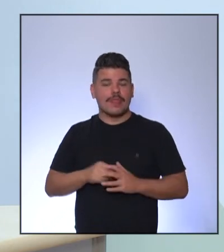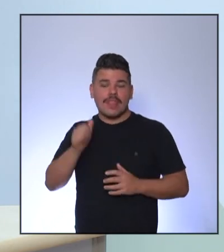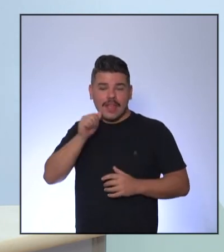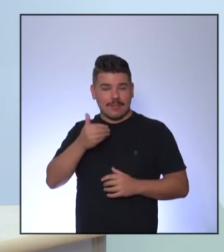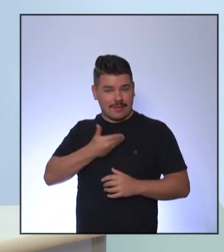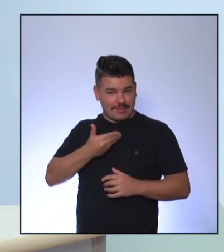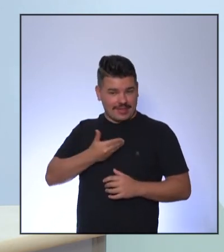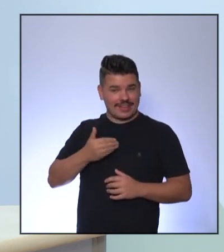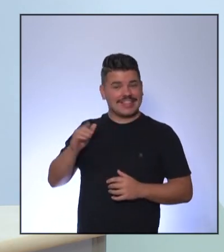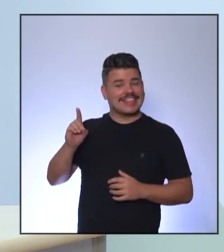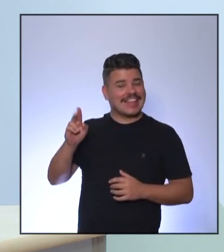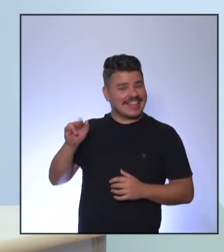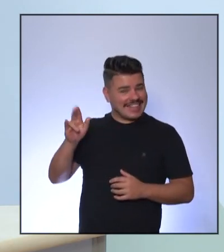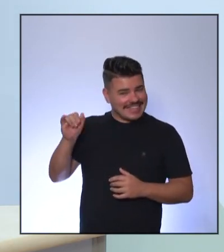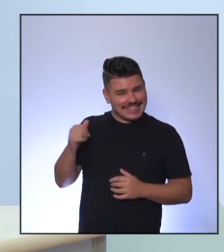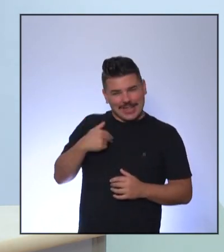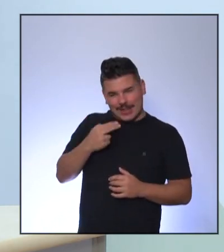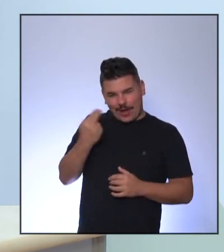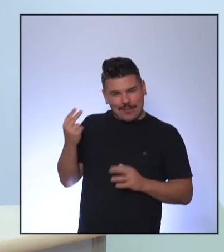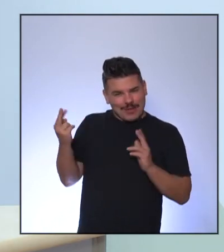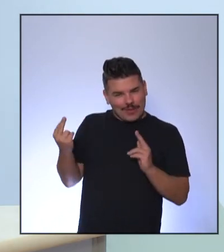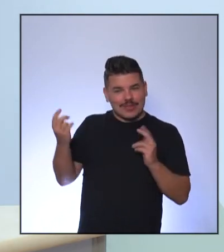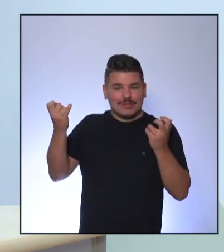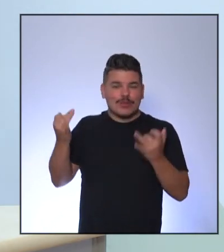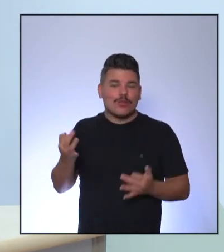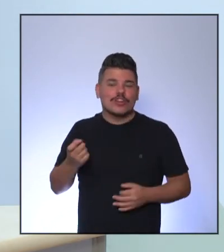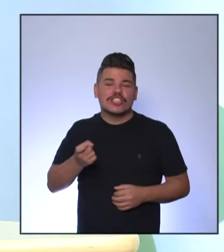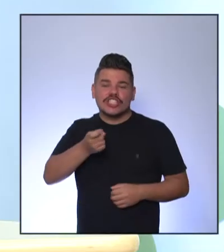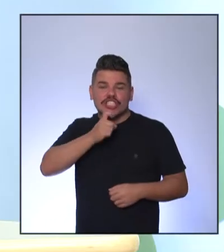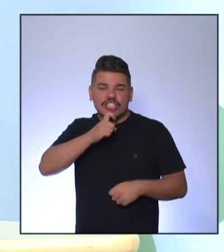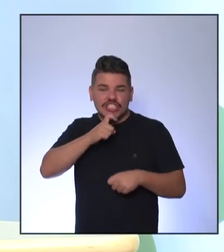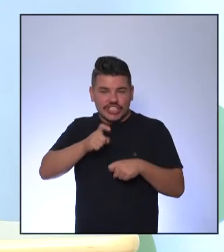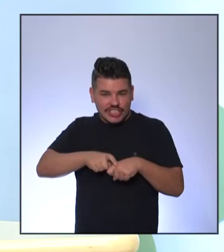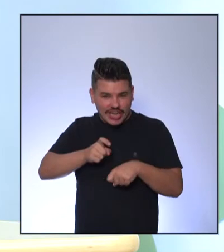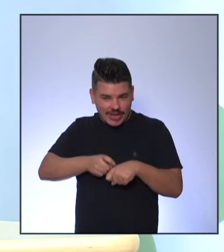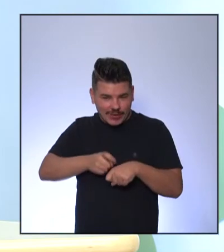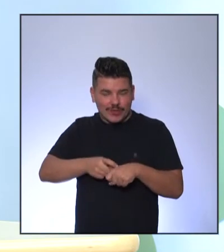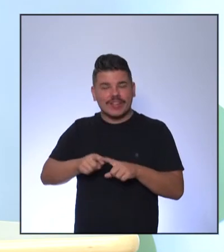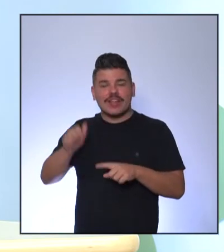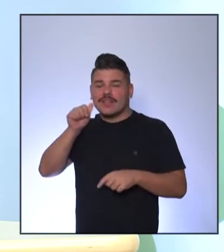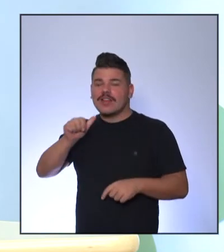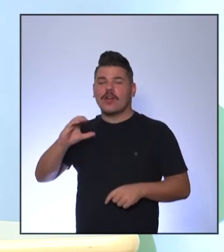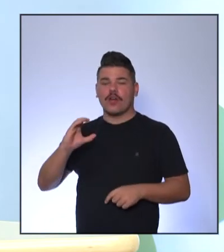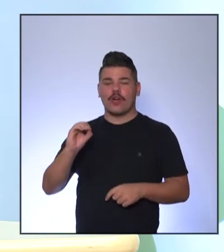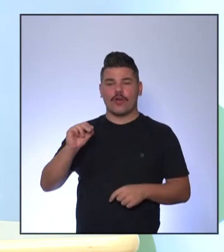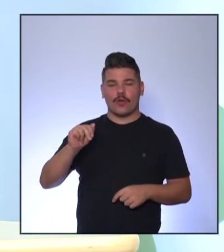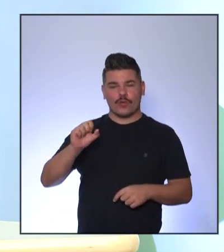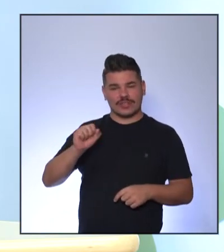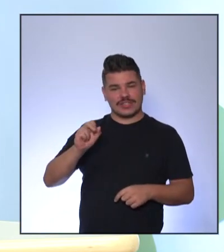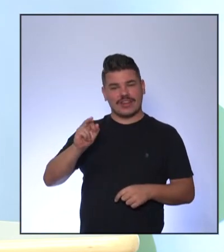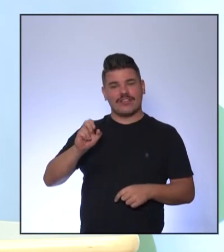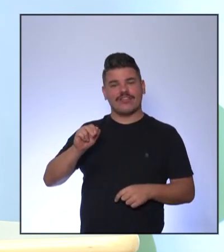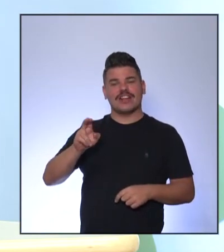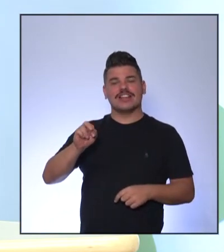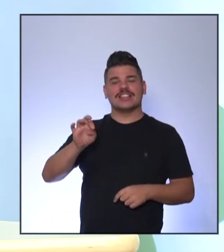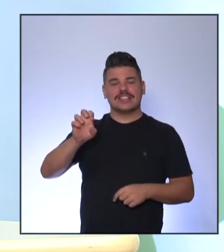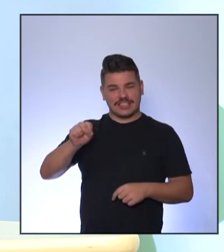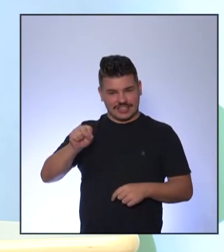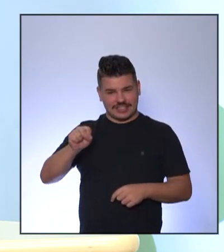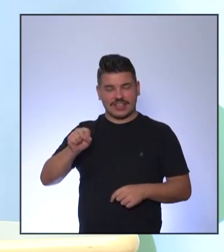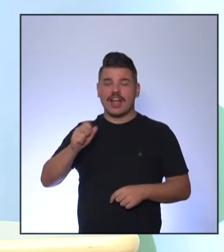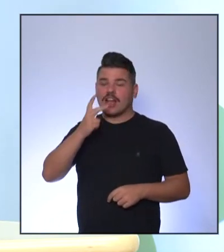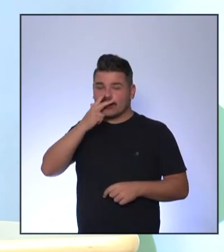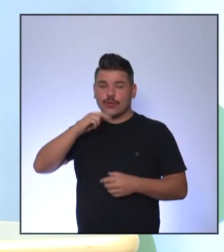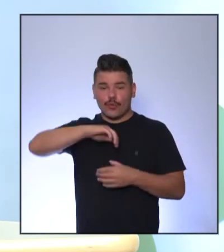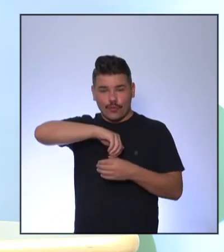gelo. A Isabela citou conservantes. Conservantes. Eu acho que aí o que se enquadra melhor seria o fermento, né? Porque